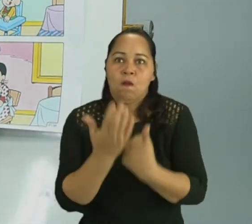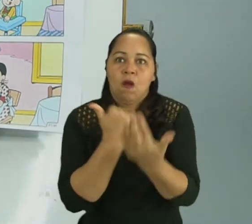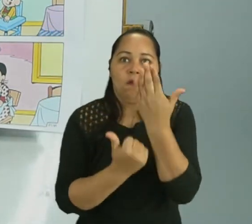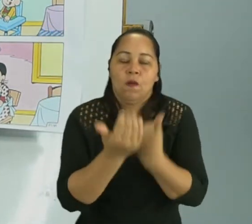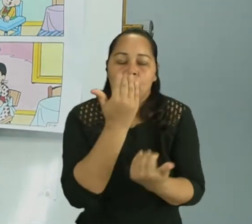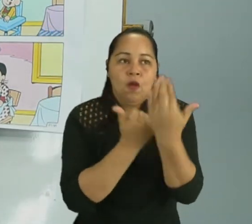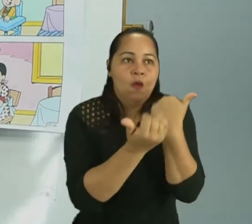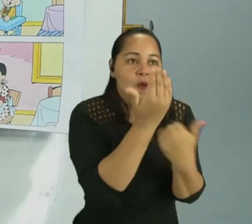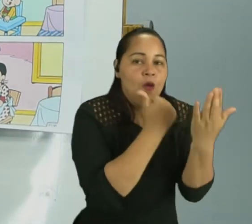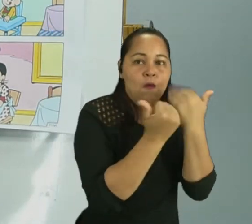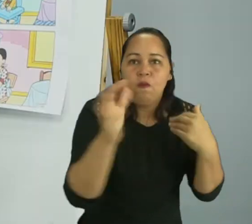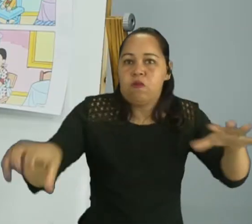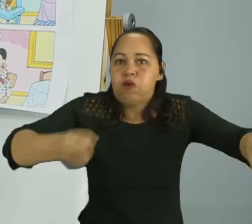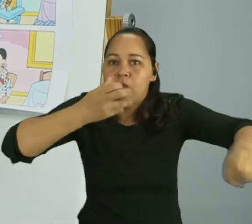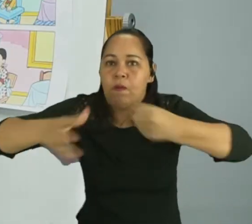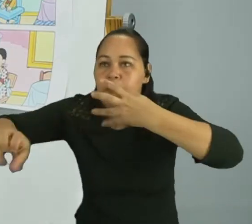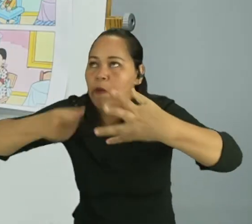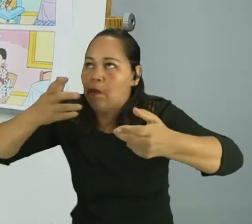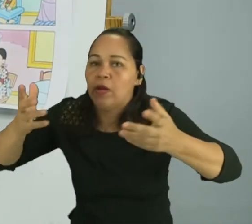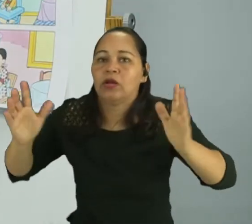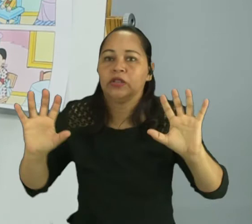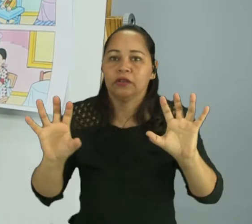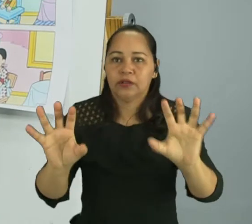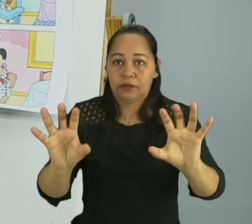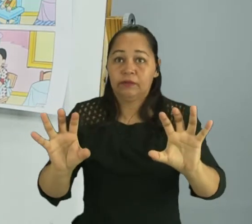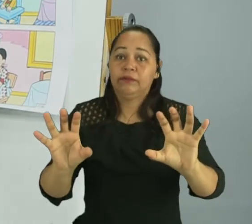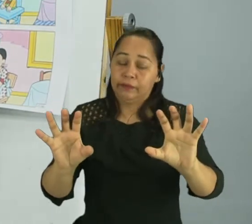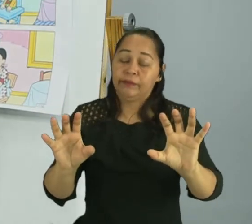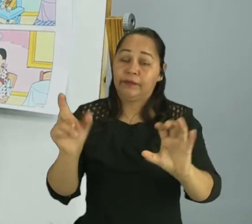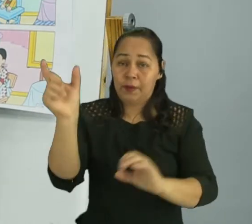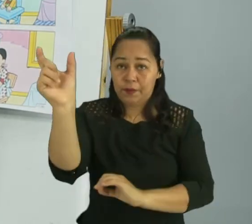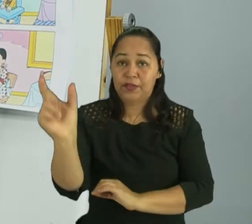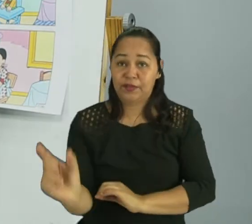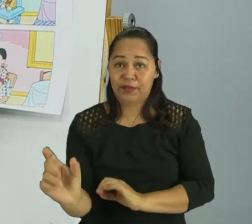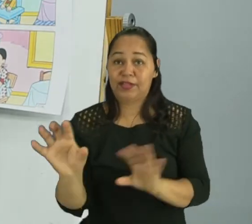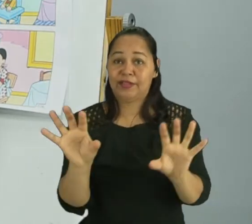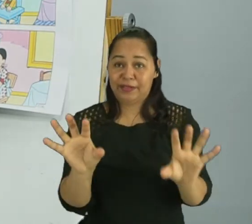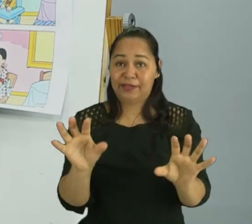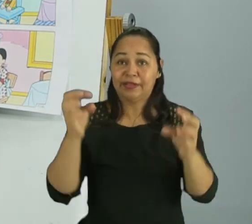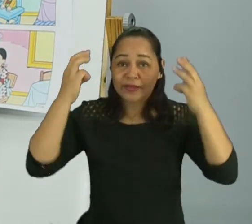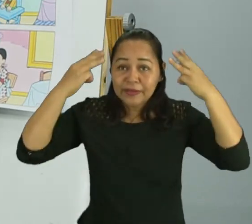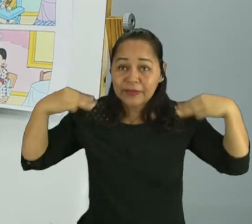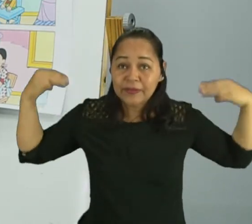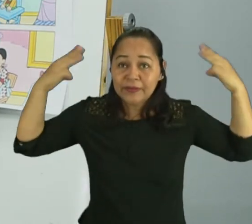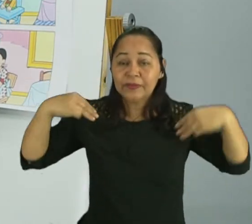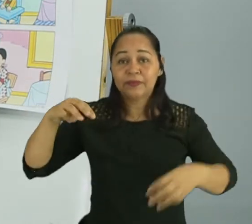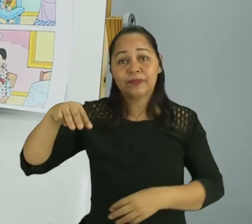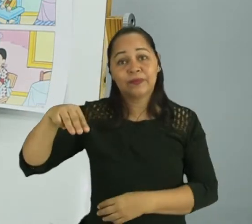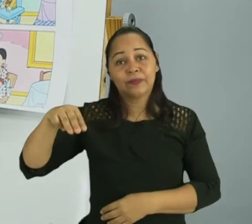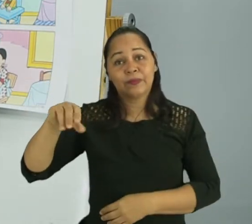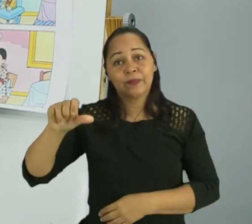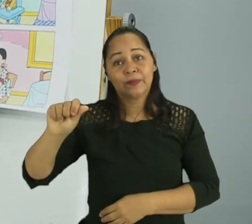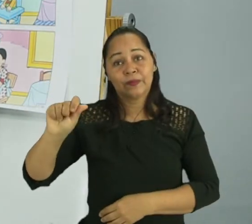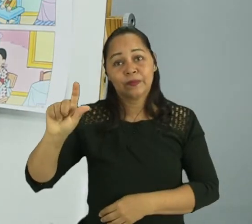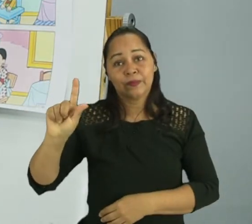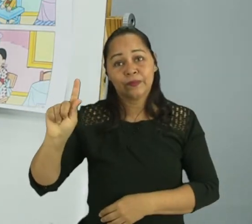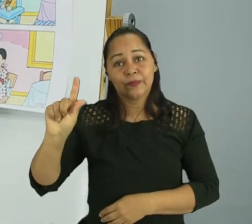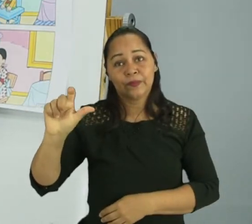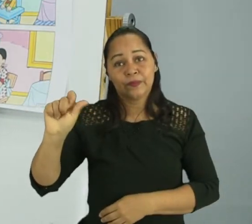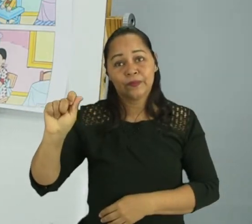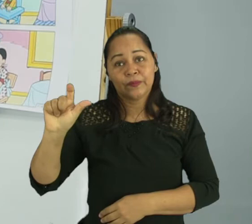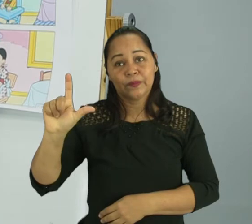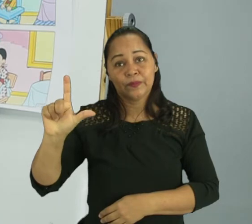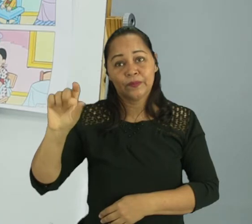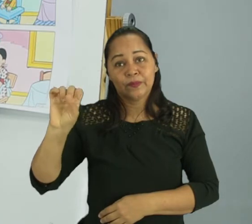né? Que nós vamos trabalhar um pouco sobre cada personagem lá mais pra frente, ok? Mas